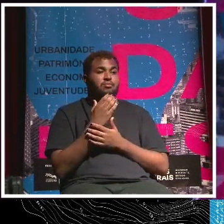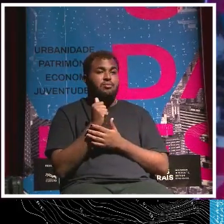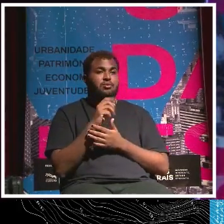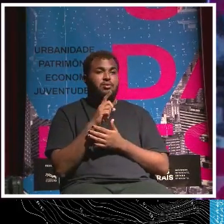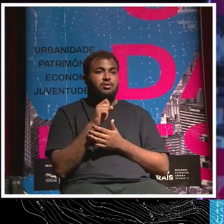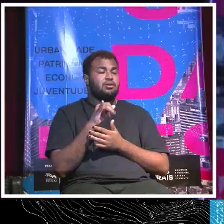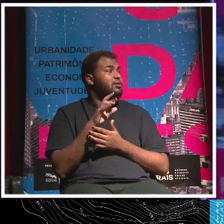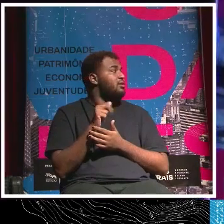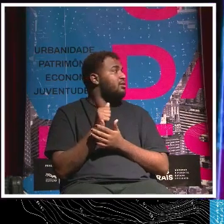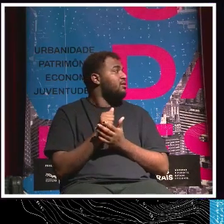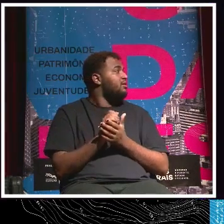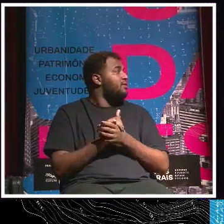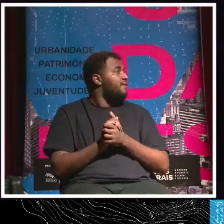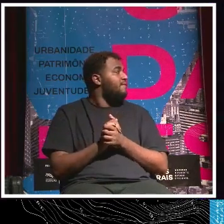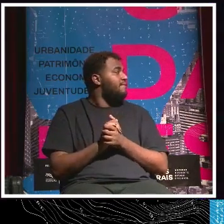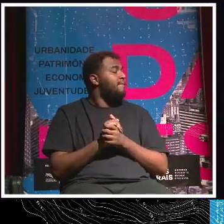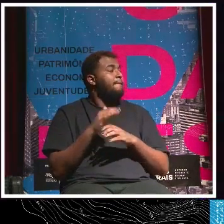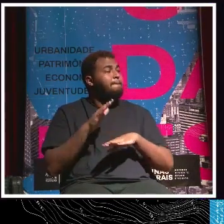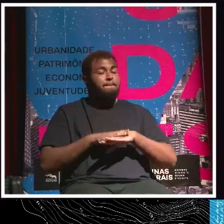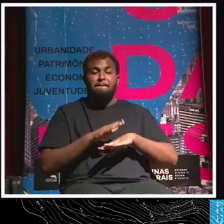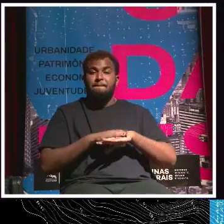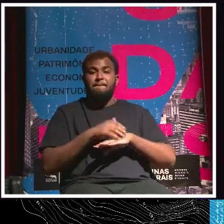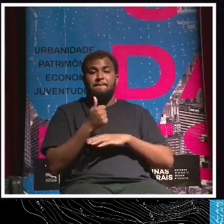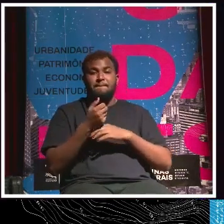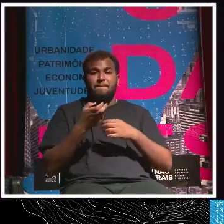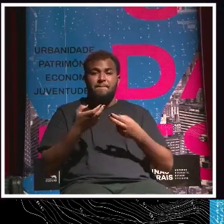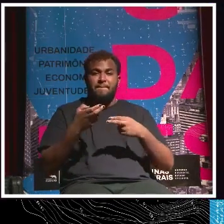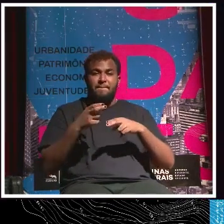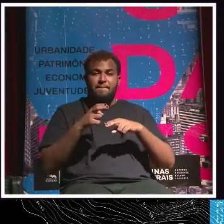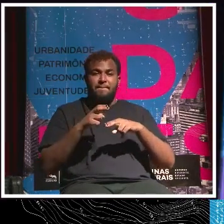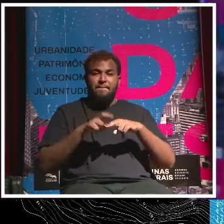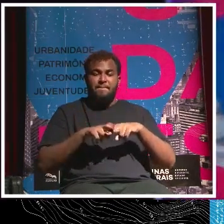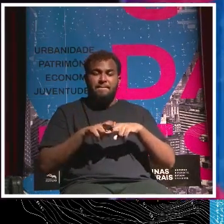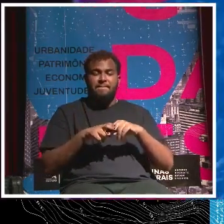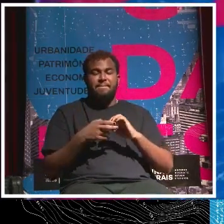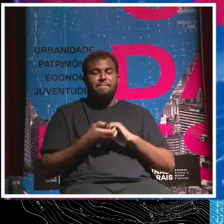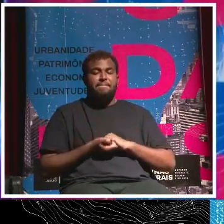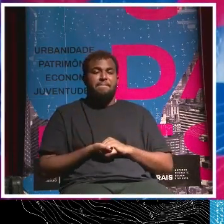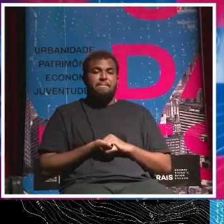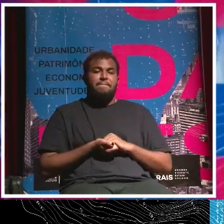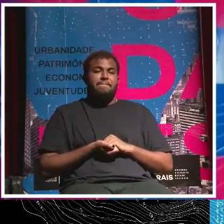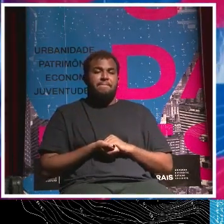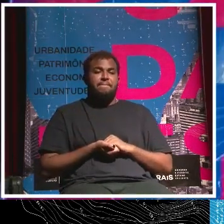Mais uma cadeira. Por gentileza, pedir à equipe trazer mais uma cadeira.